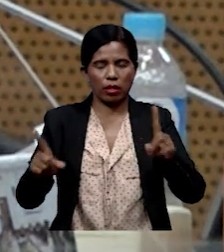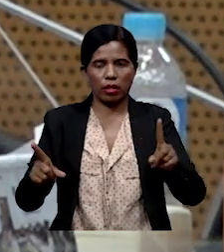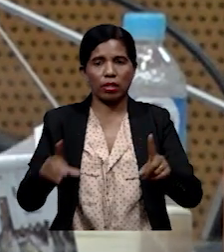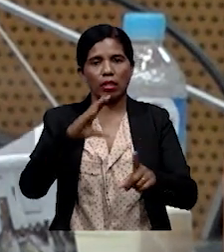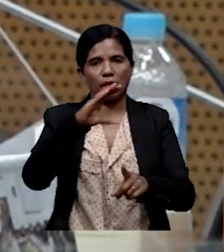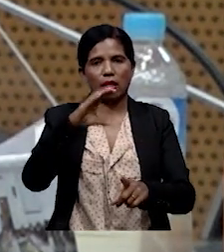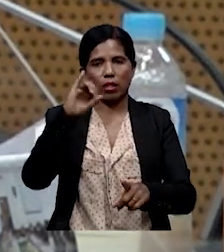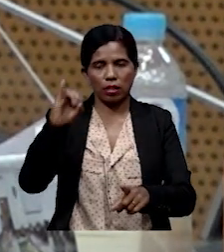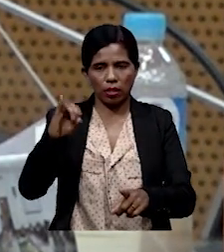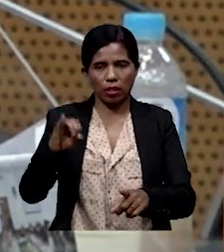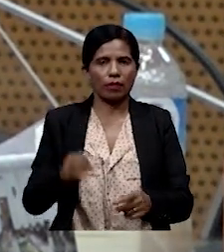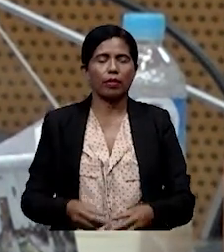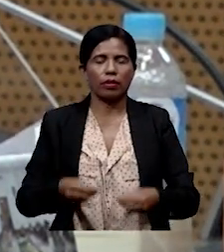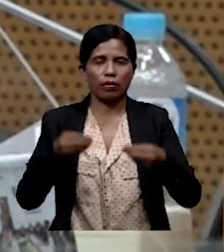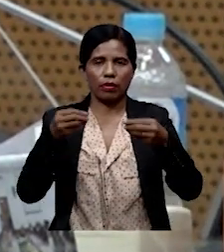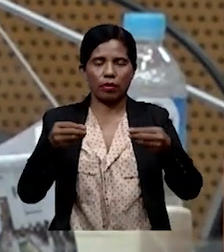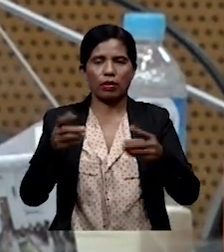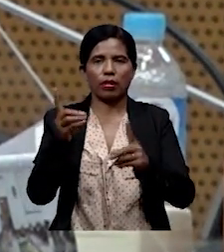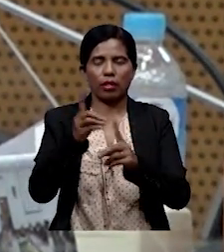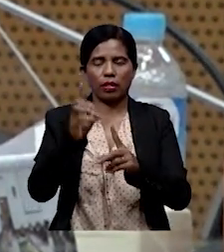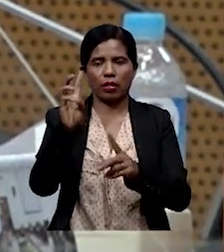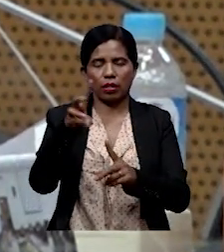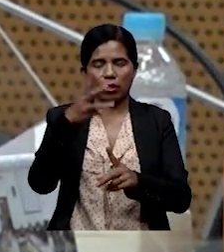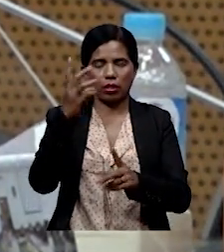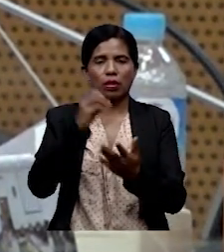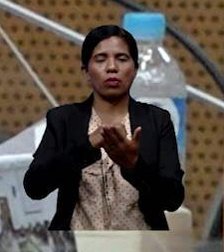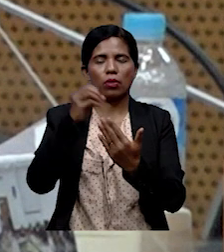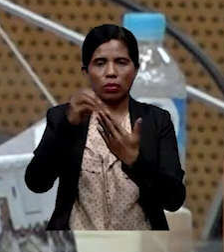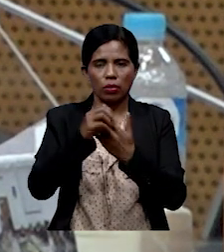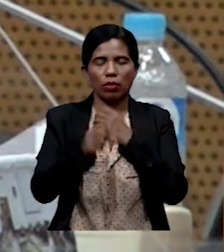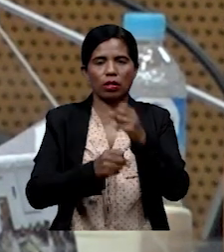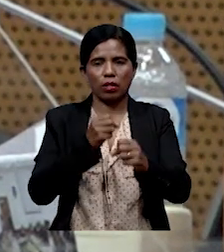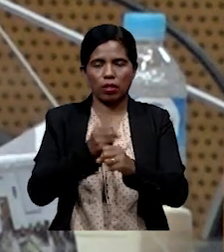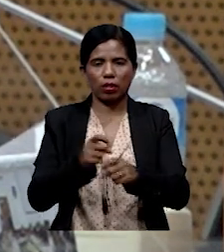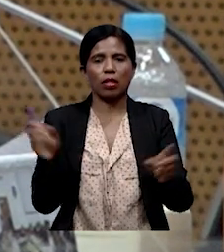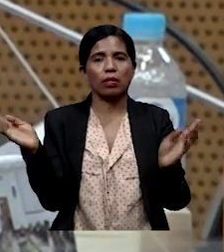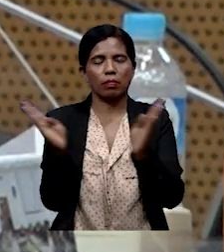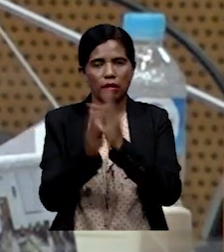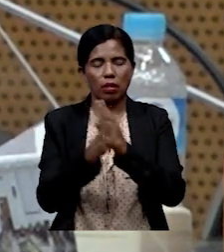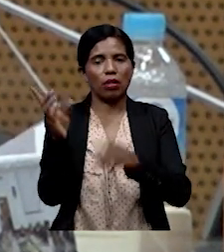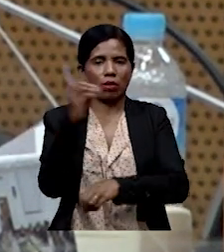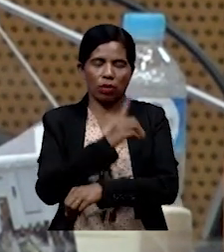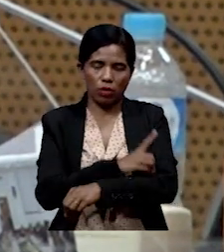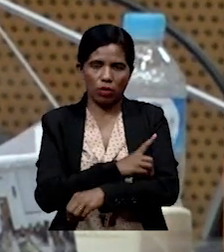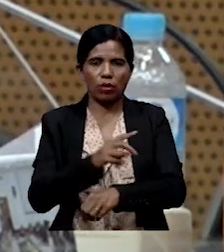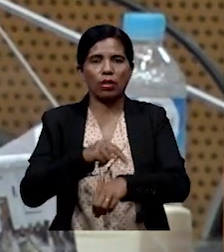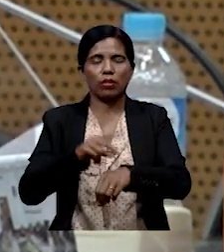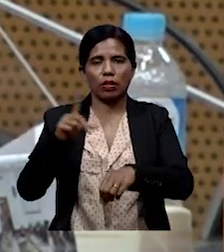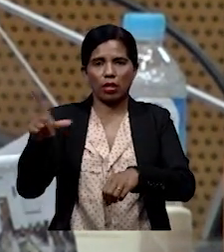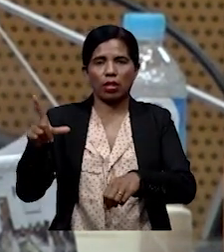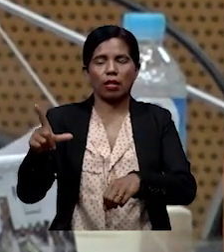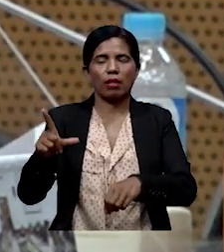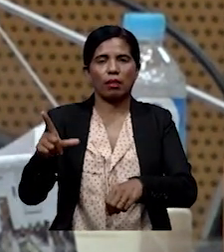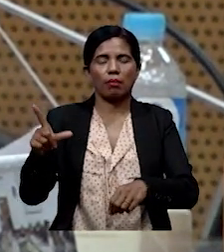resolução idane propõe dia 16 de outubro cada tina atu sai lorong nacional ba liberdade de imprensa